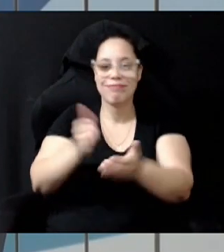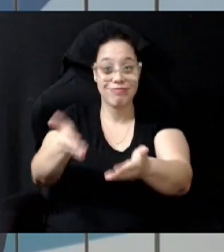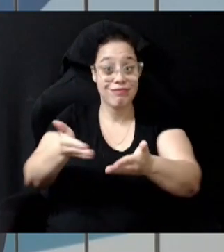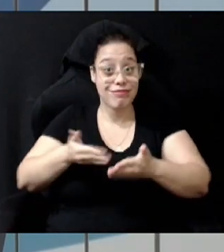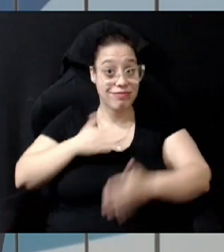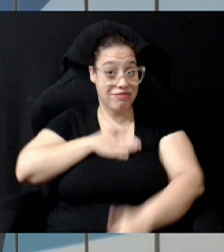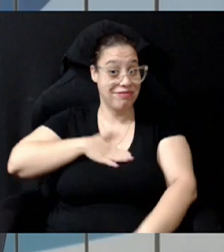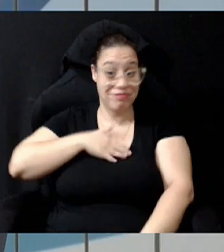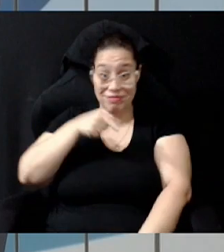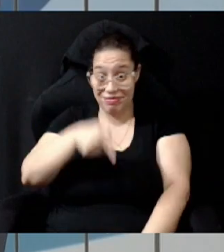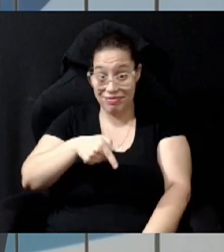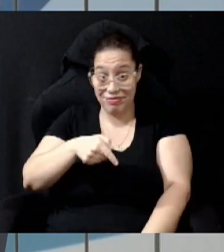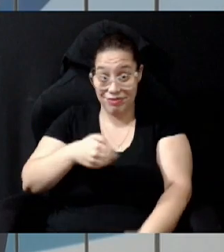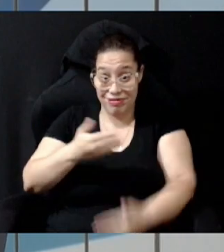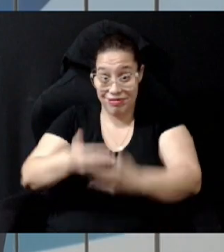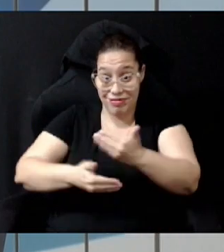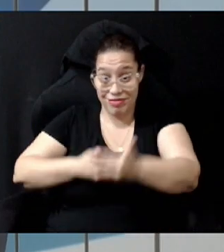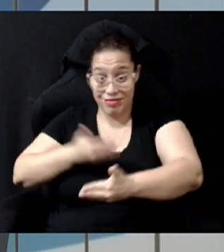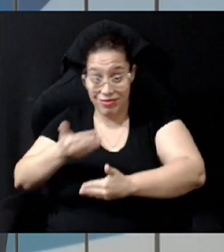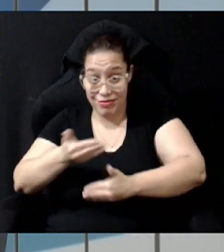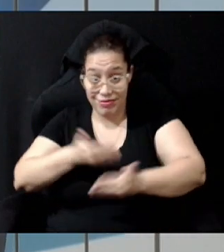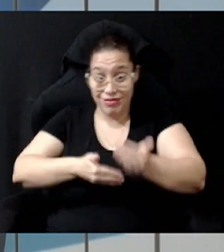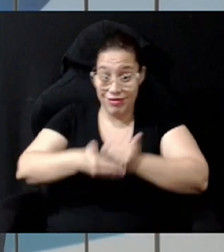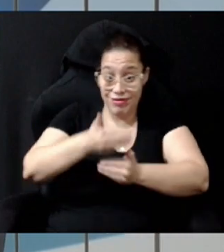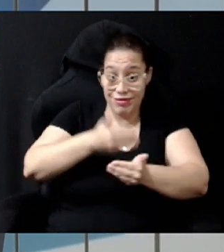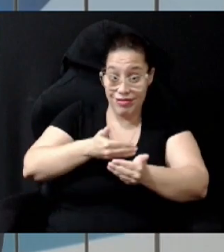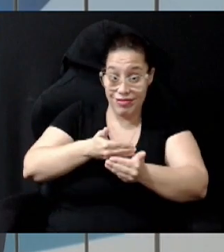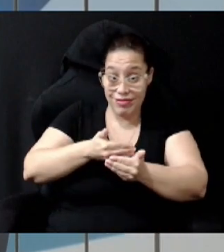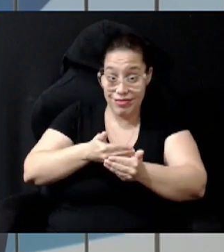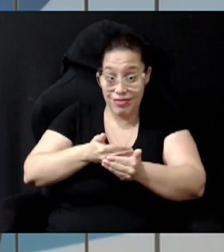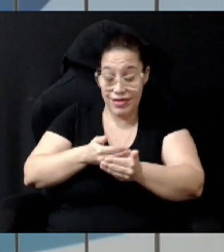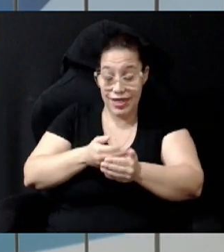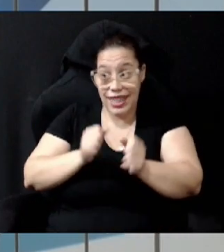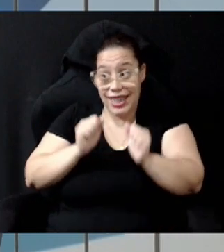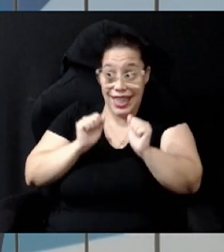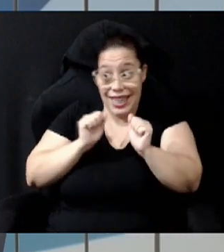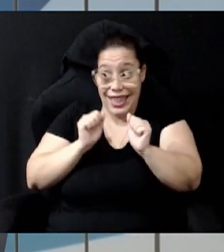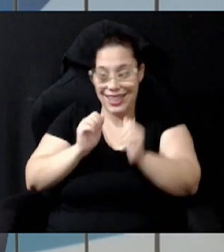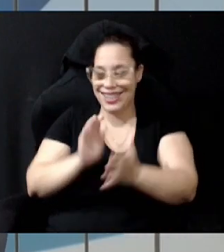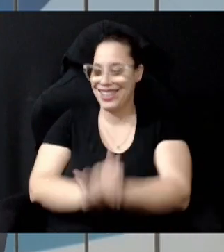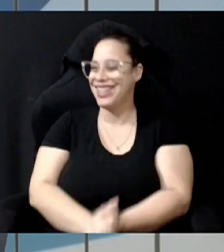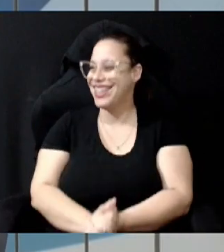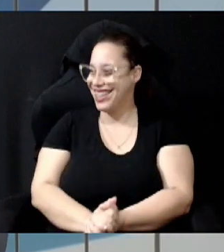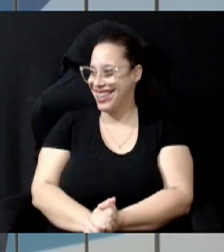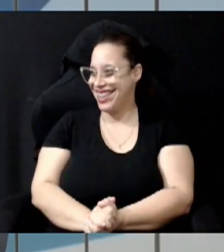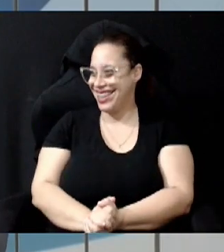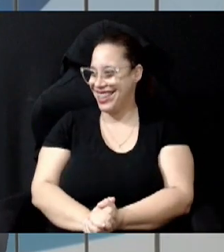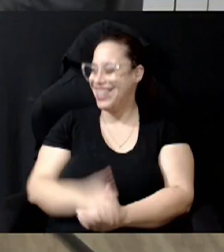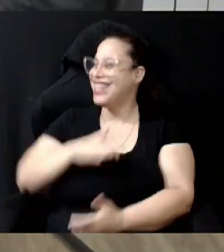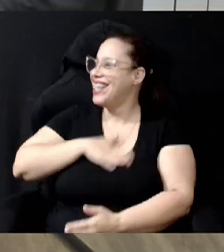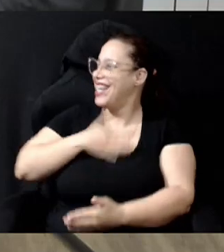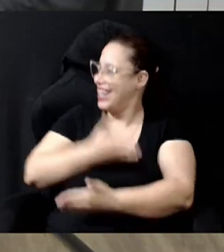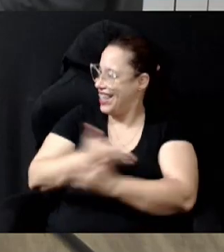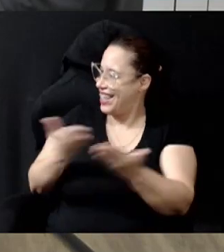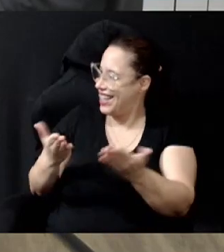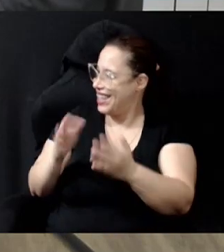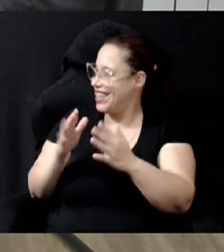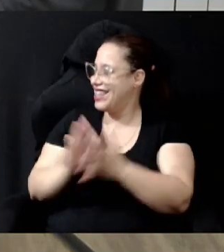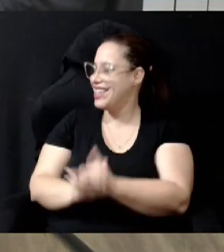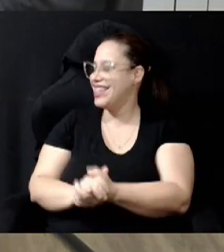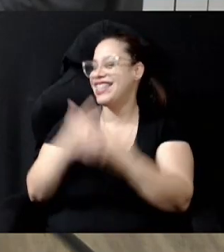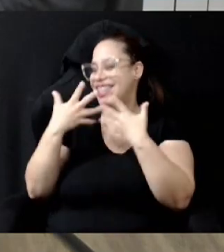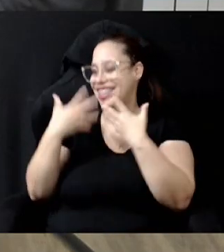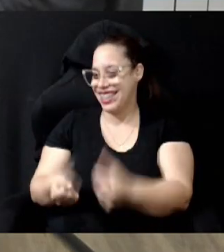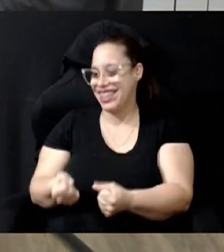poder colaborar ou gerar alguma inquietação, né? No mínimo. Prazer é nosso, tá? Receber você aqui nos